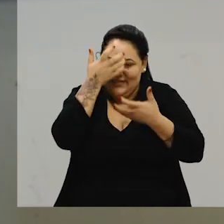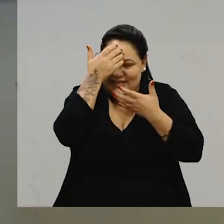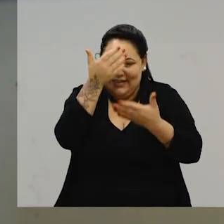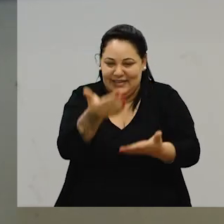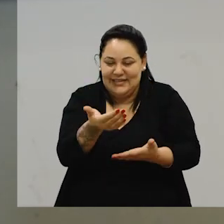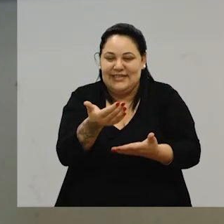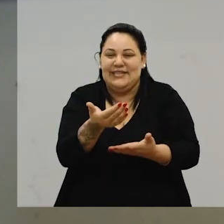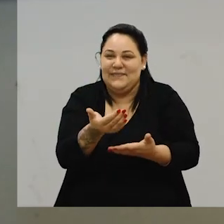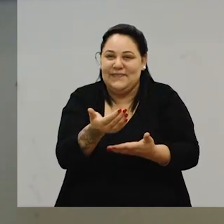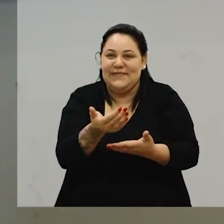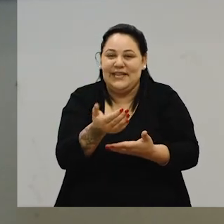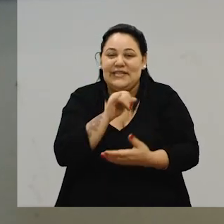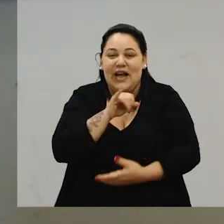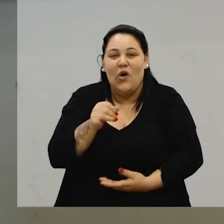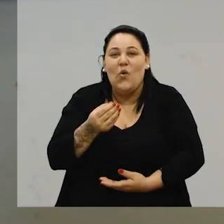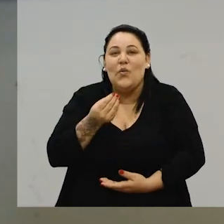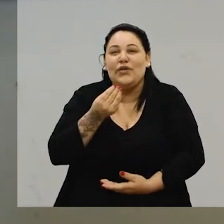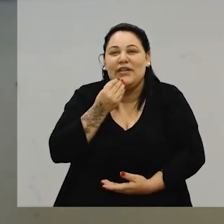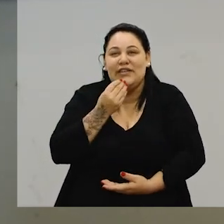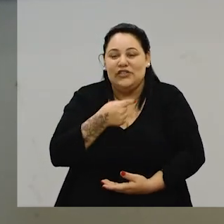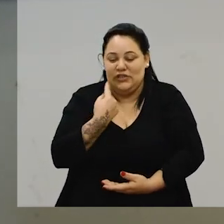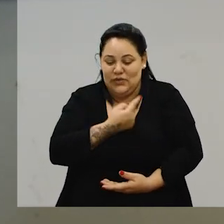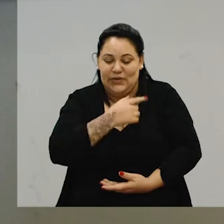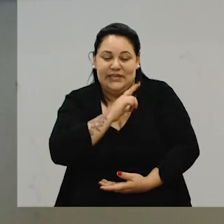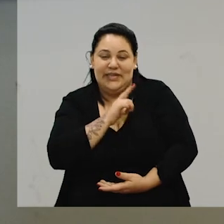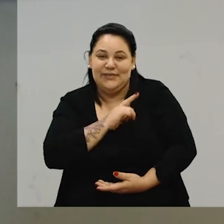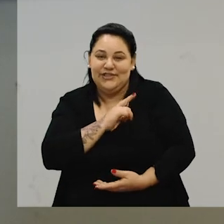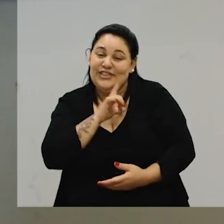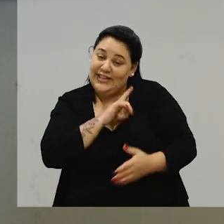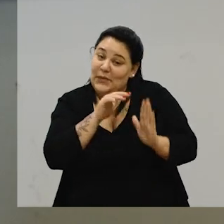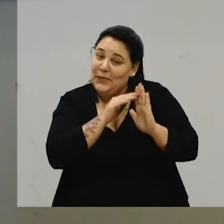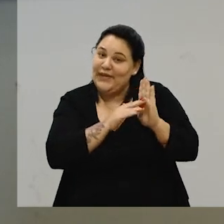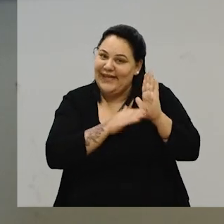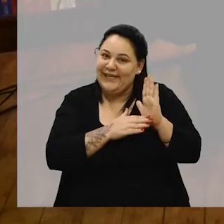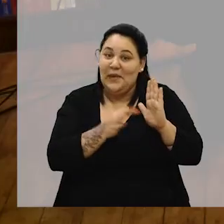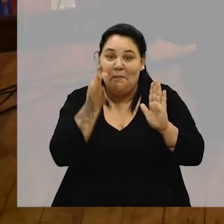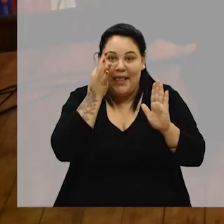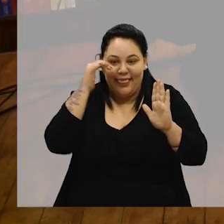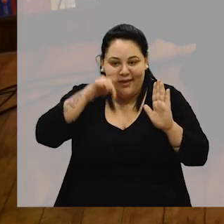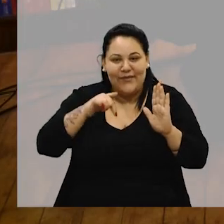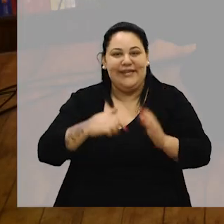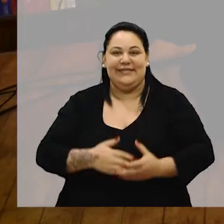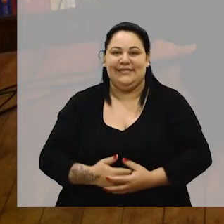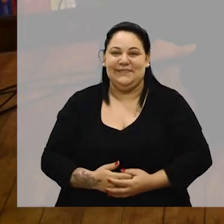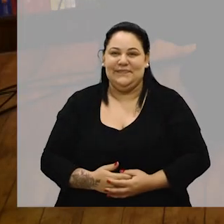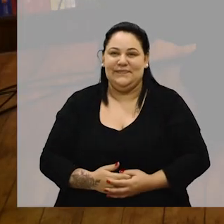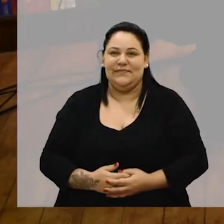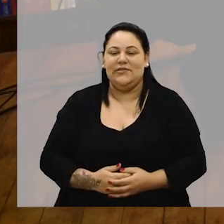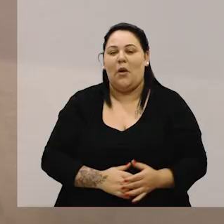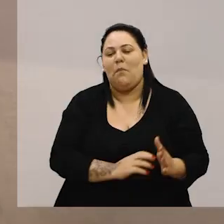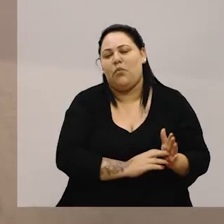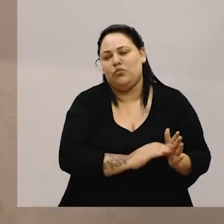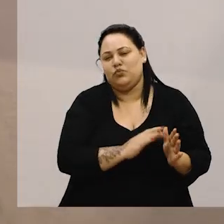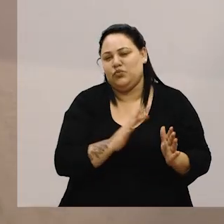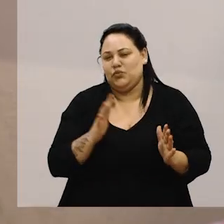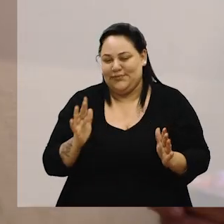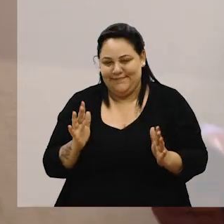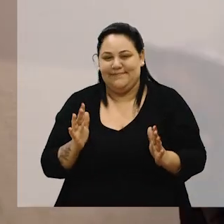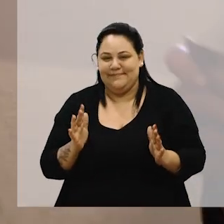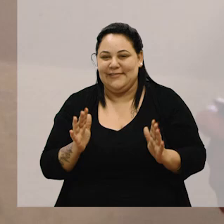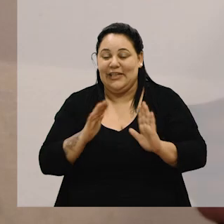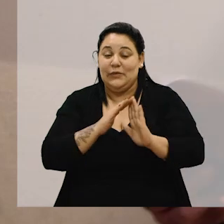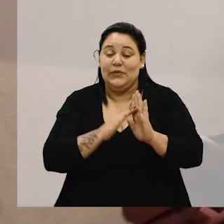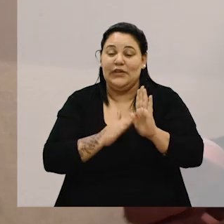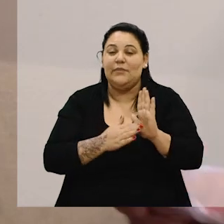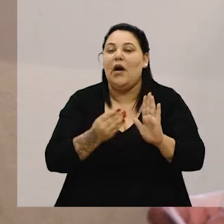agradecer por essa oportunidade que a gente está tendo, né, de ter o programa aqui. Nesse passar do tempo,